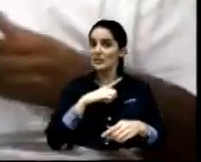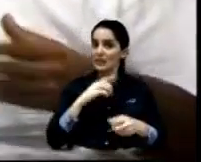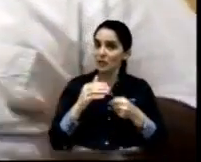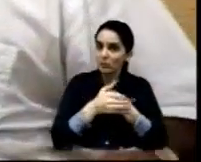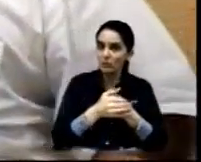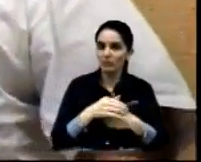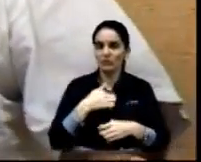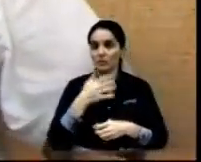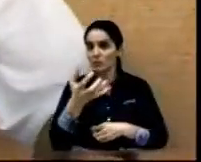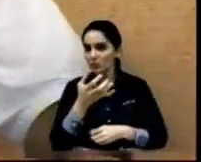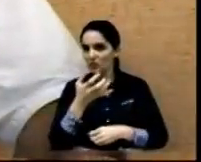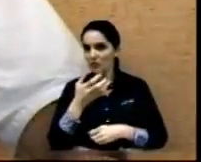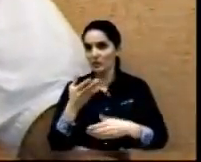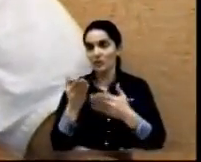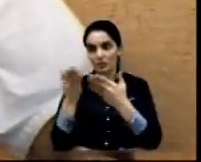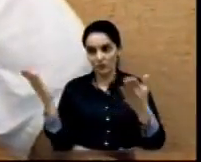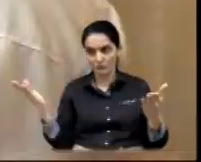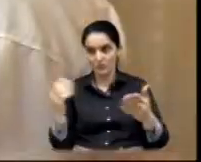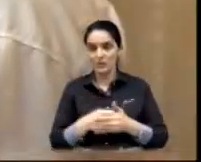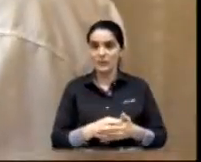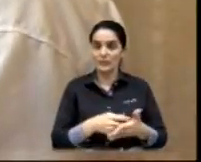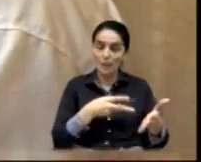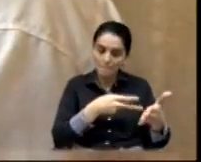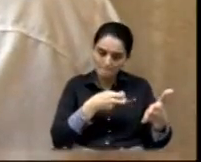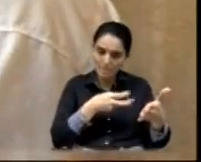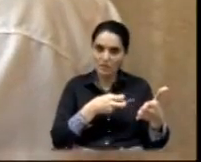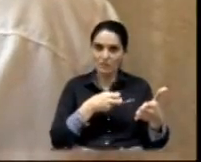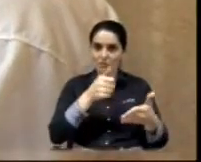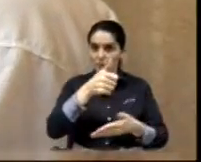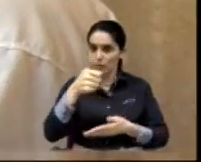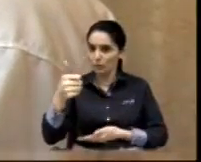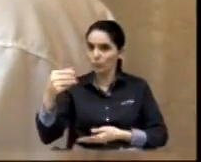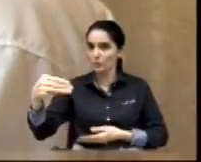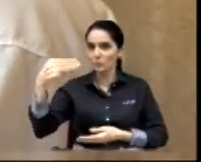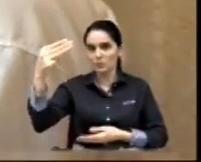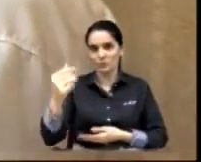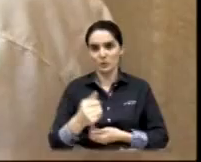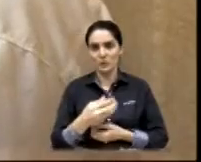que essas coisas fossem levadas em consideração. 11 milhões é muito dinheiro.